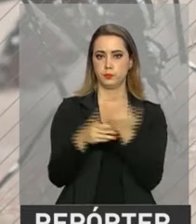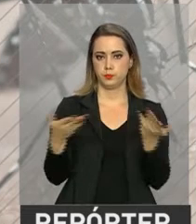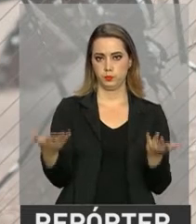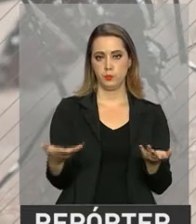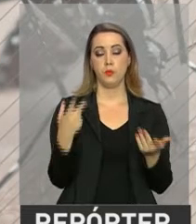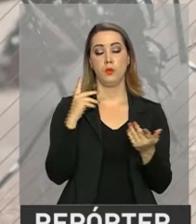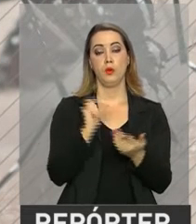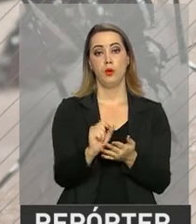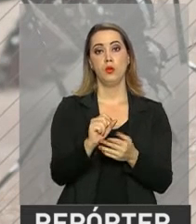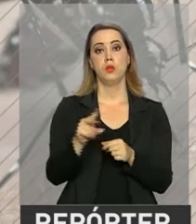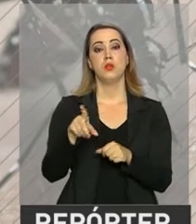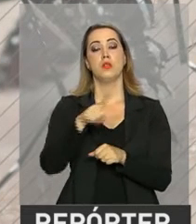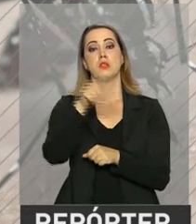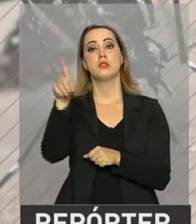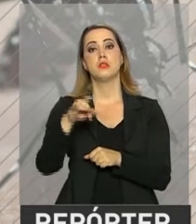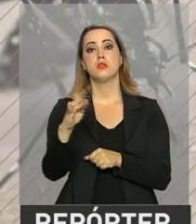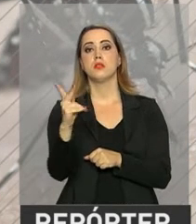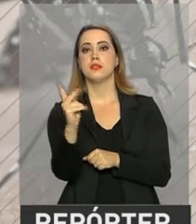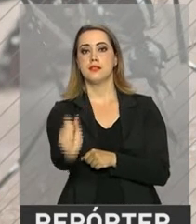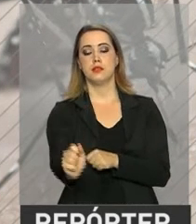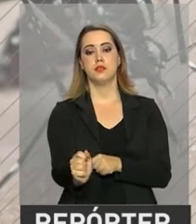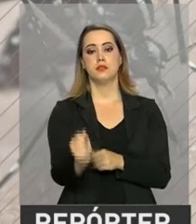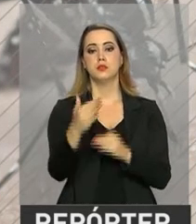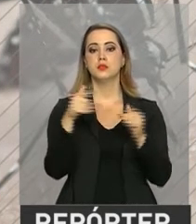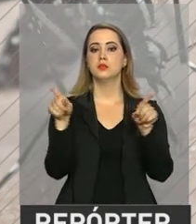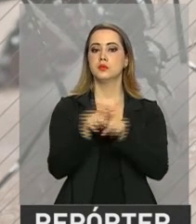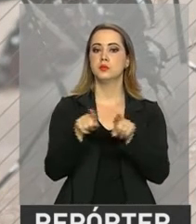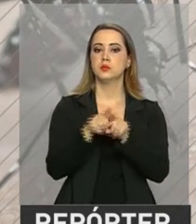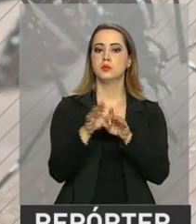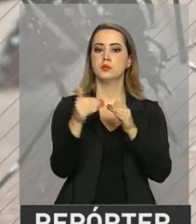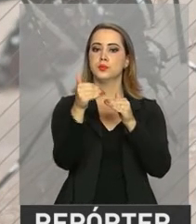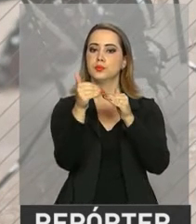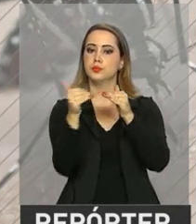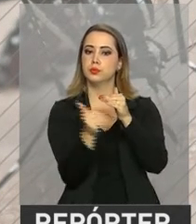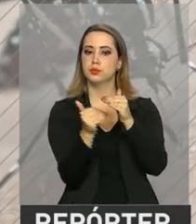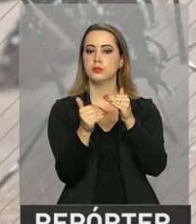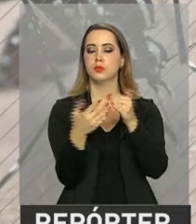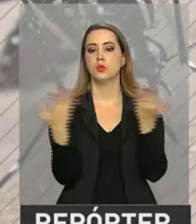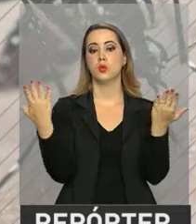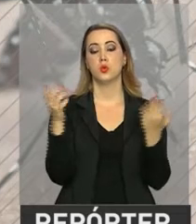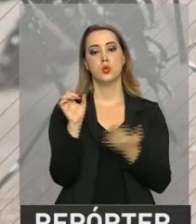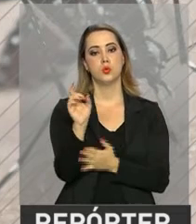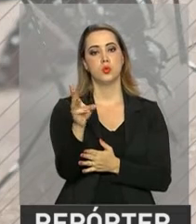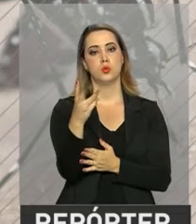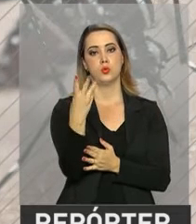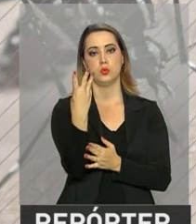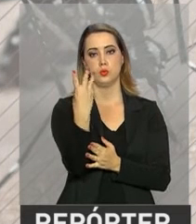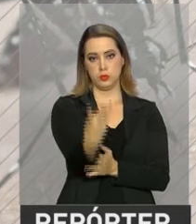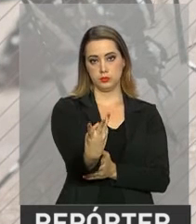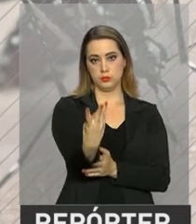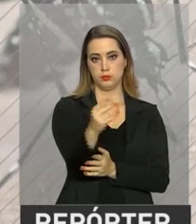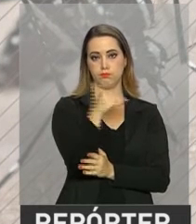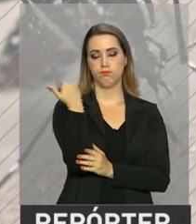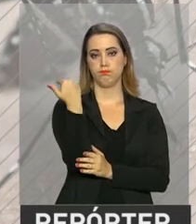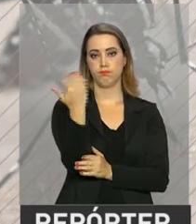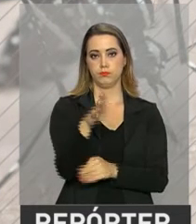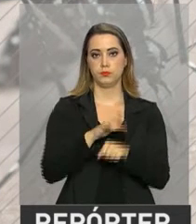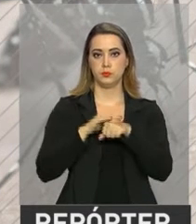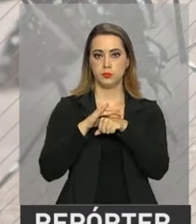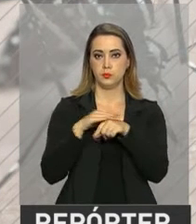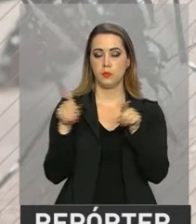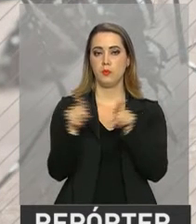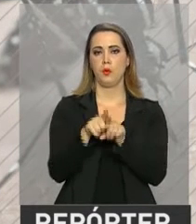Zika passaram de 208 mil em 2016. Foram confirmadas 3 mortes pela doença. No caso da